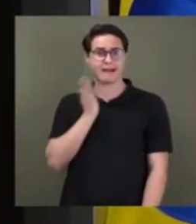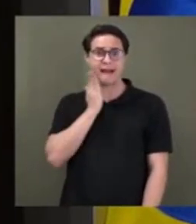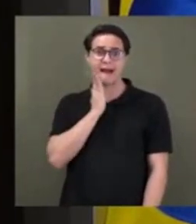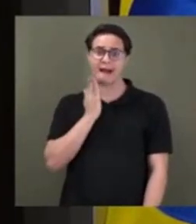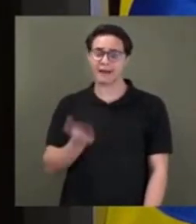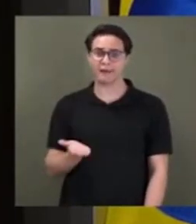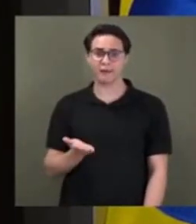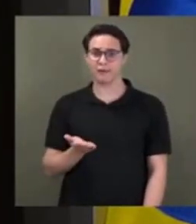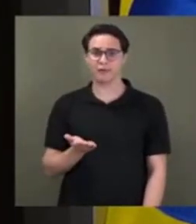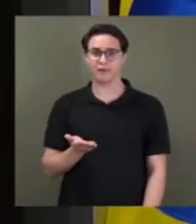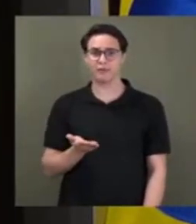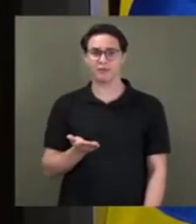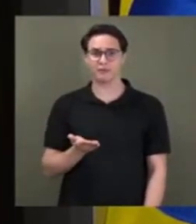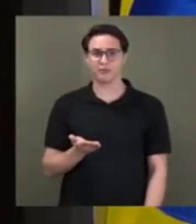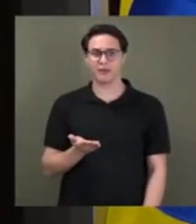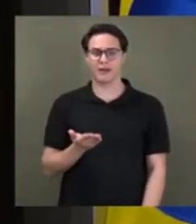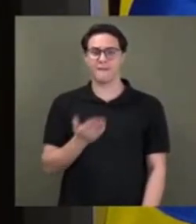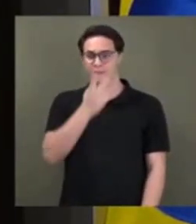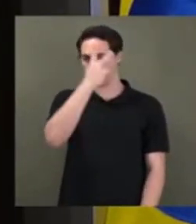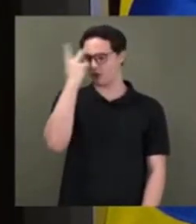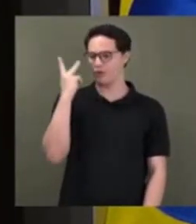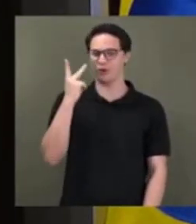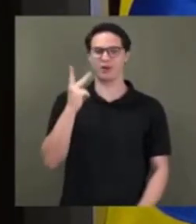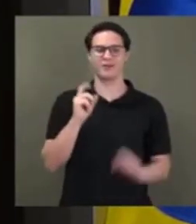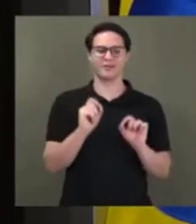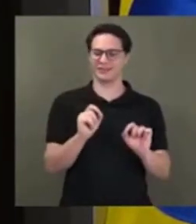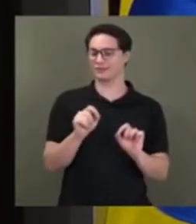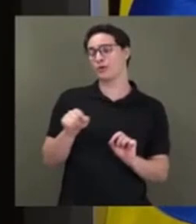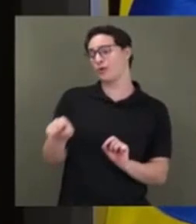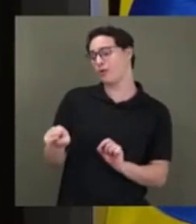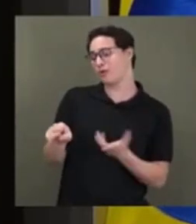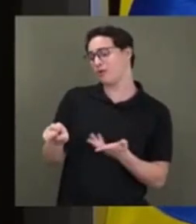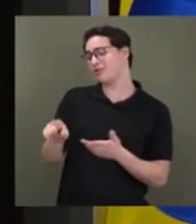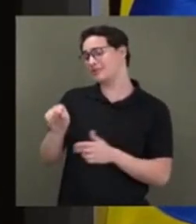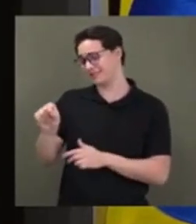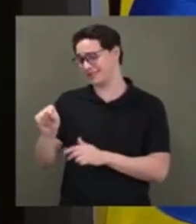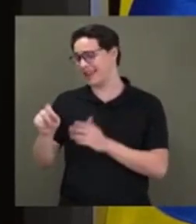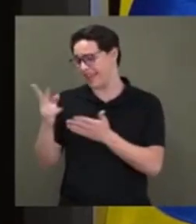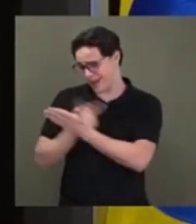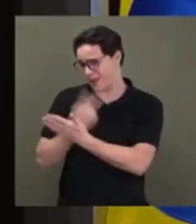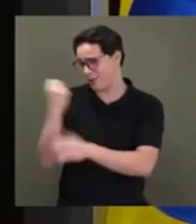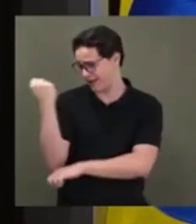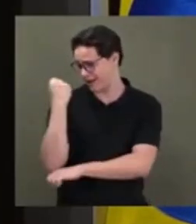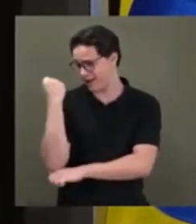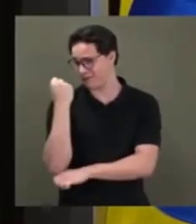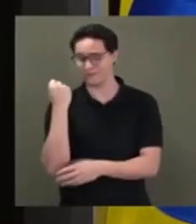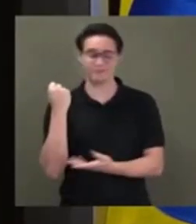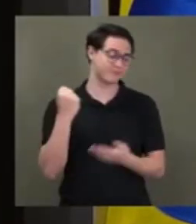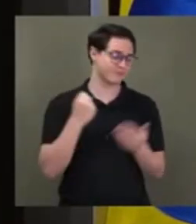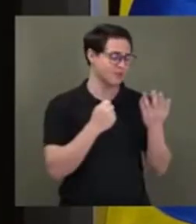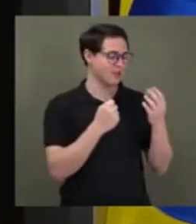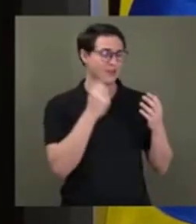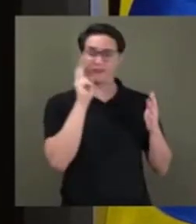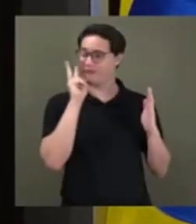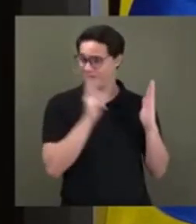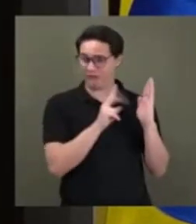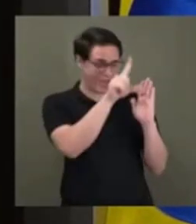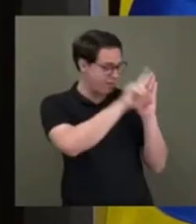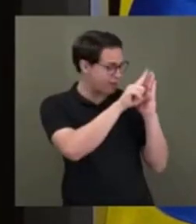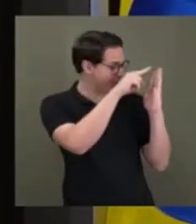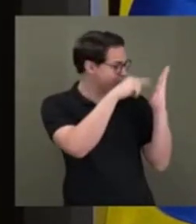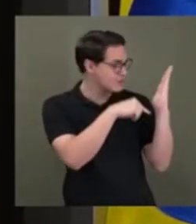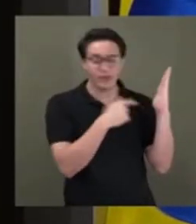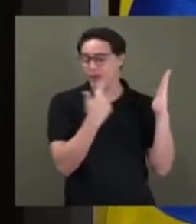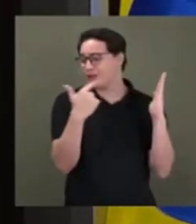de serem, entre aspas, punidas e passam a vida a receber uma aposentadoria porque foram